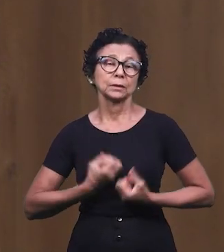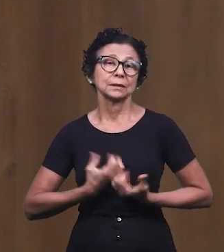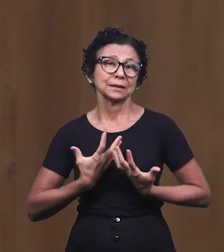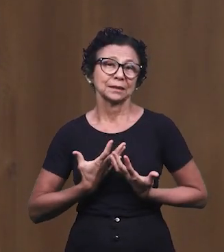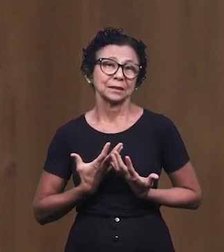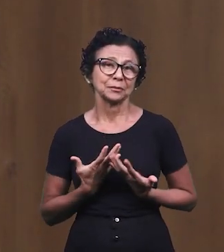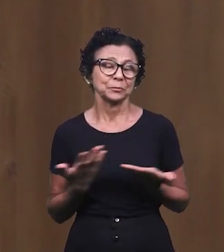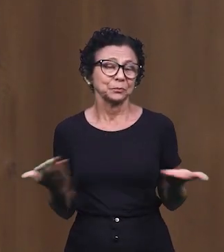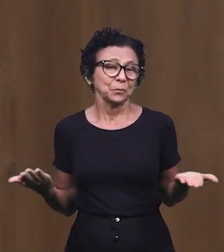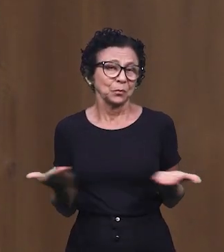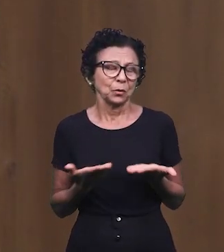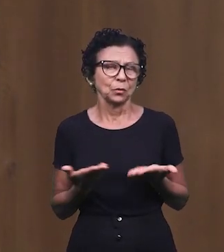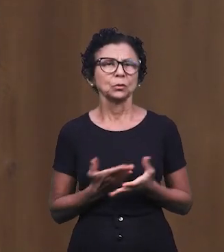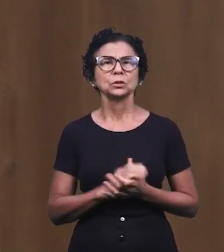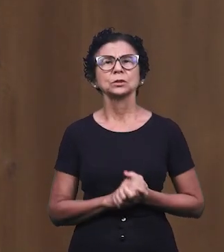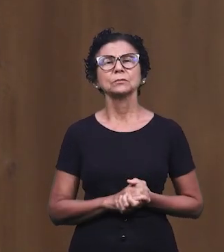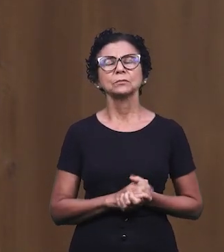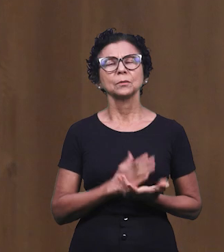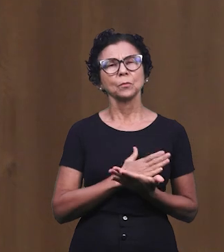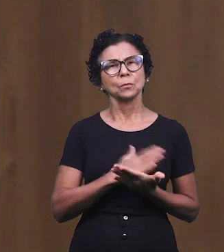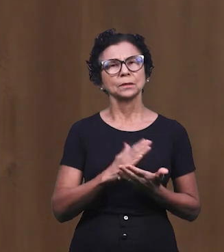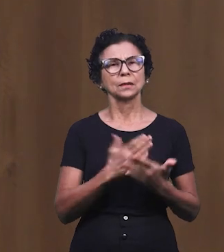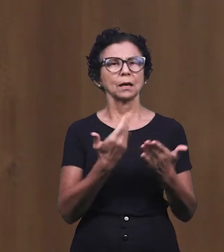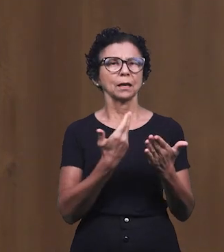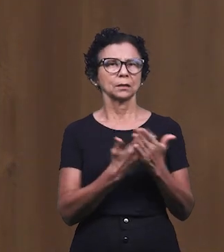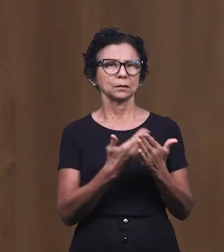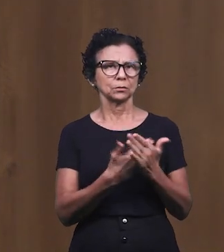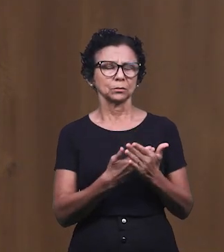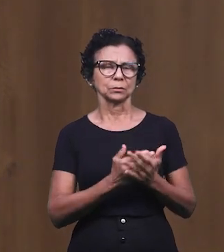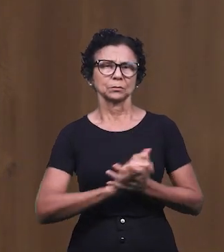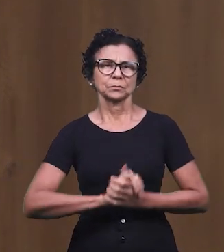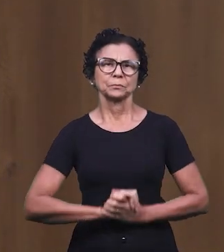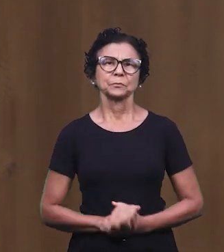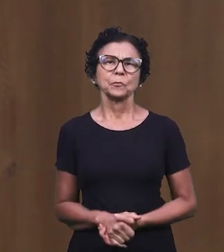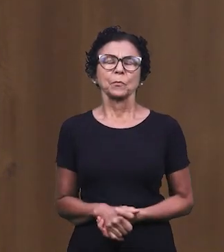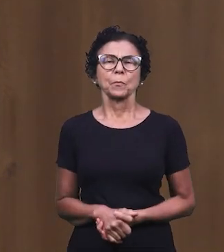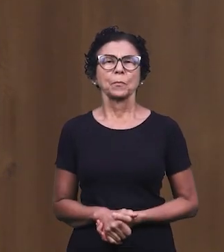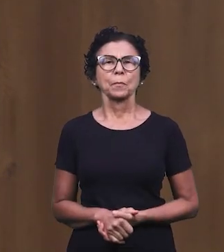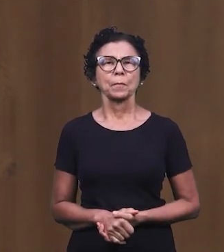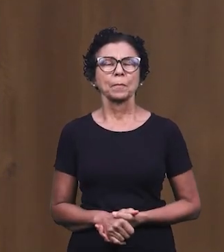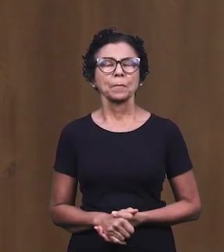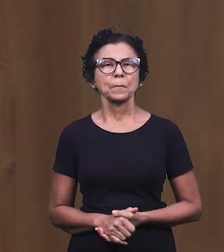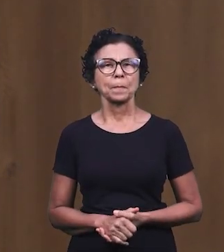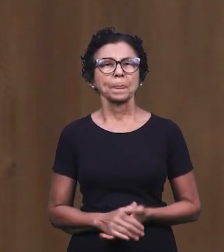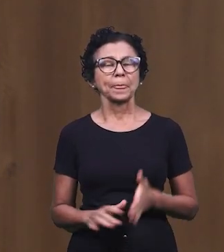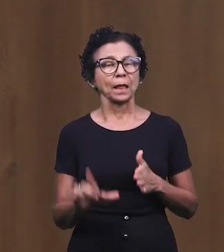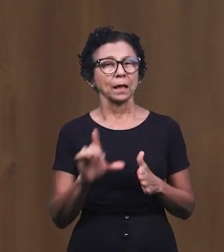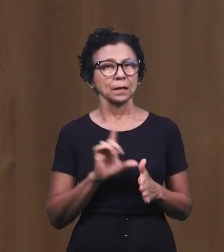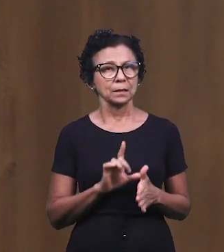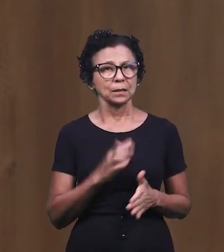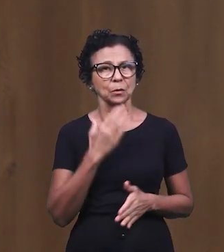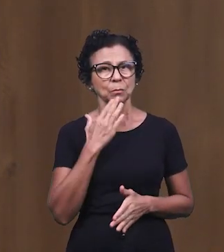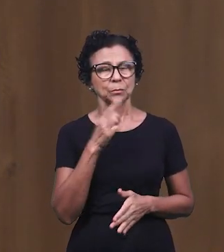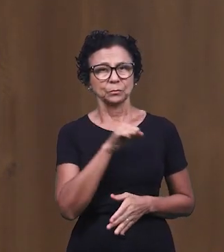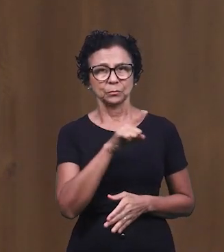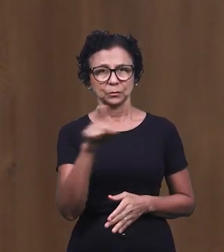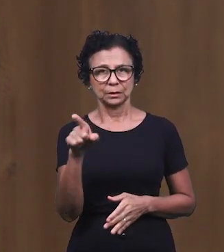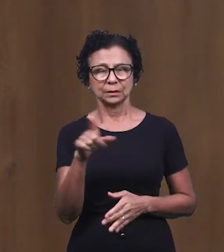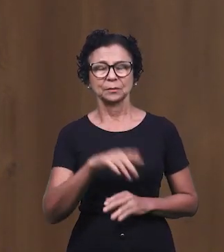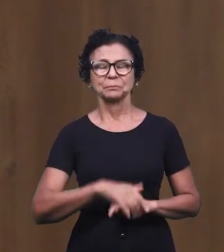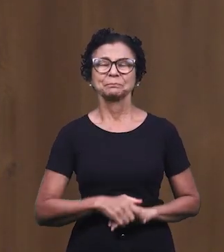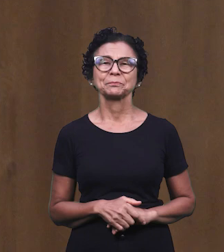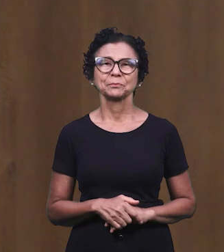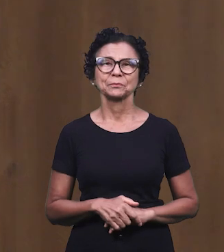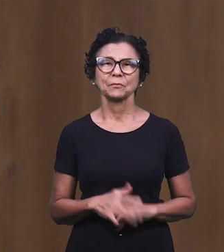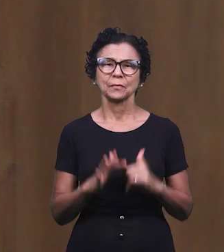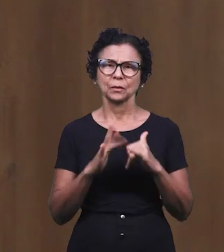nós iremos dar início a esse estudo quando se tratamos de louvor. Mas antes de nós começarmos a conversar, vou pedir a você que está nos